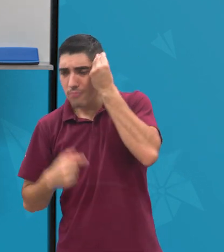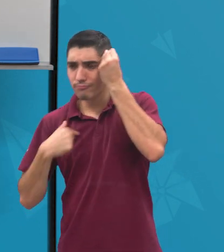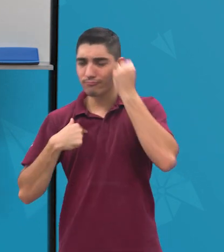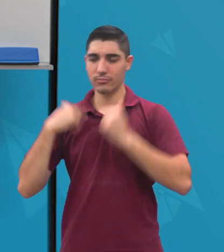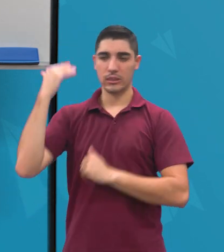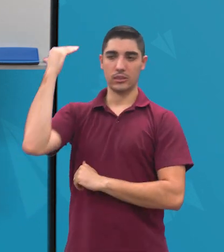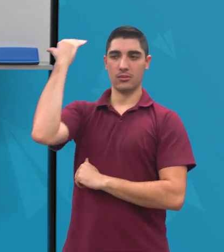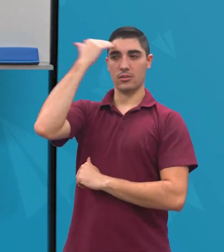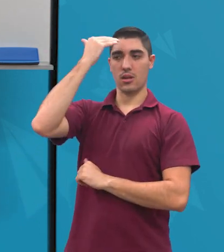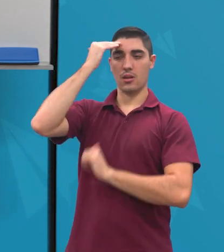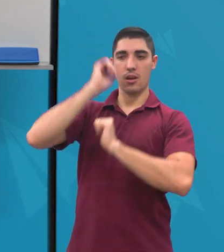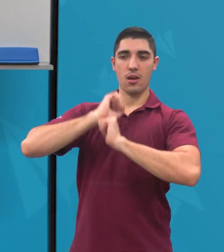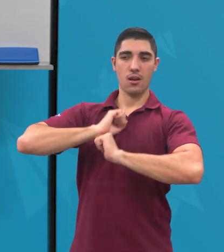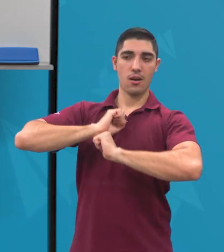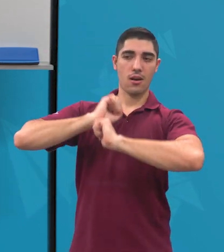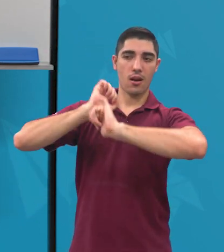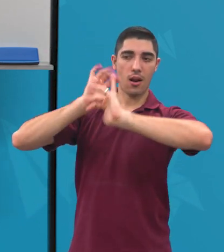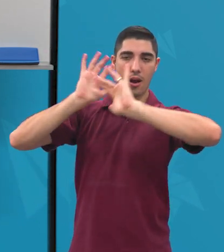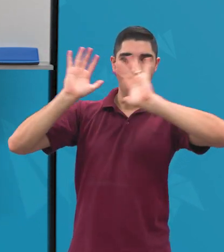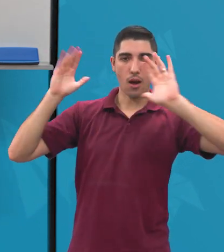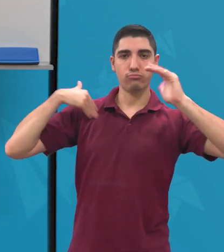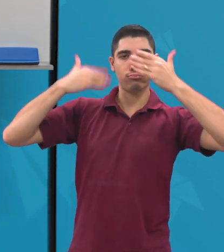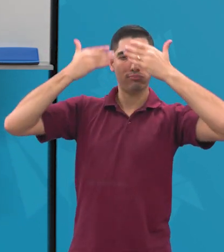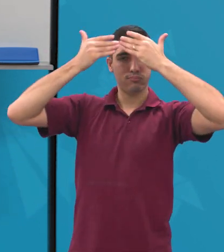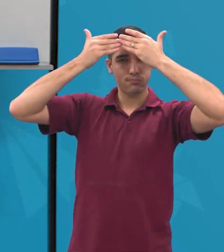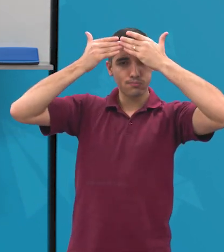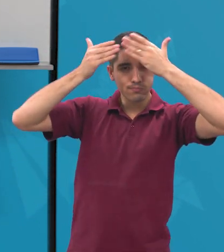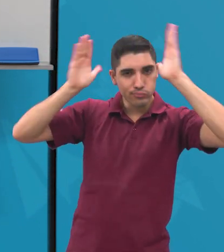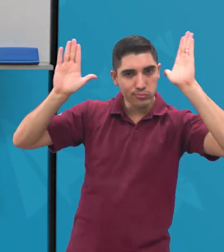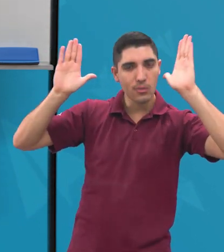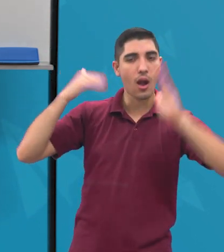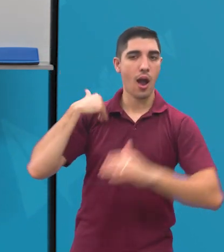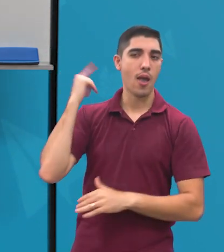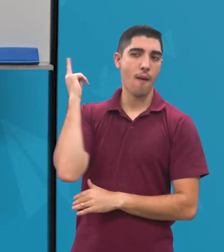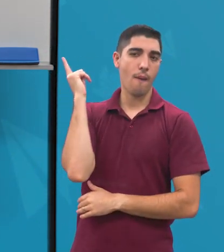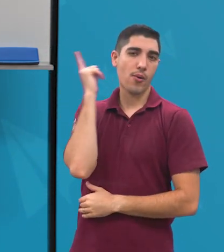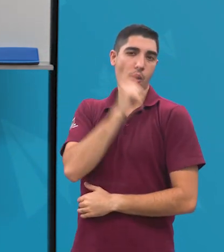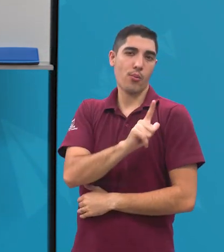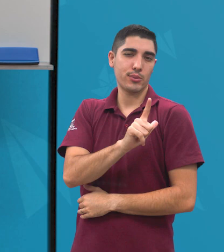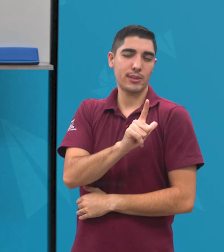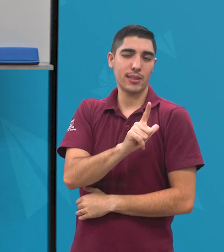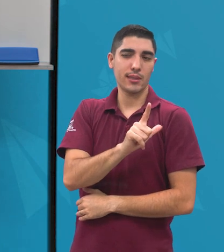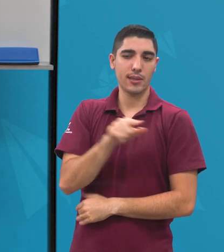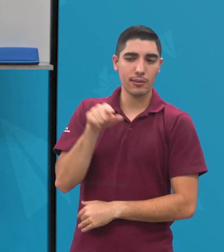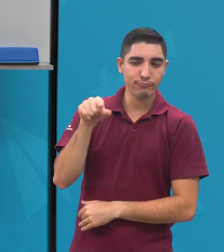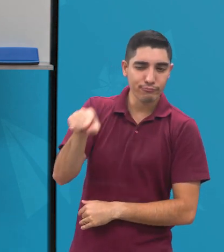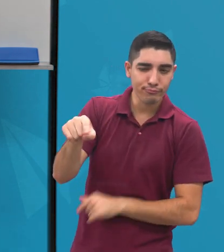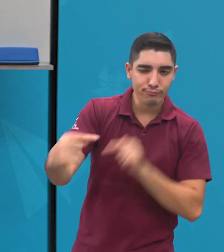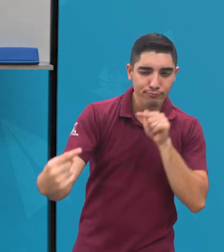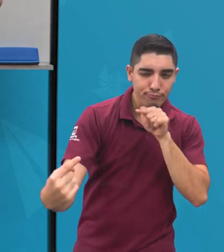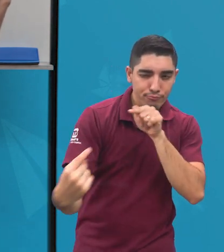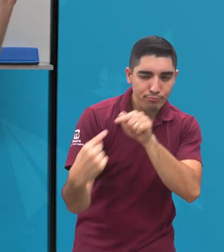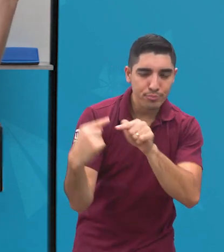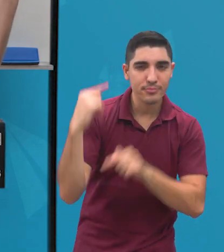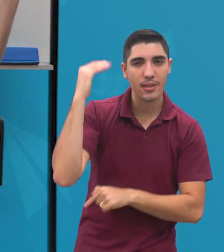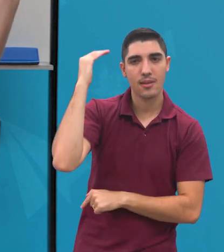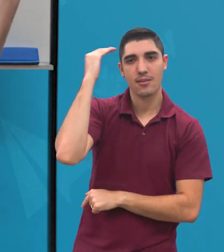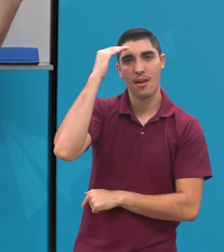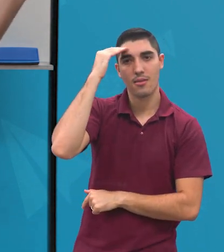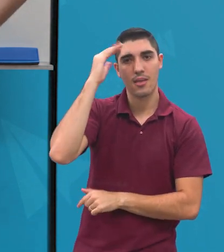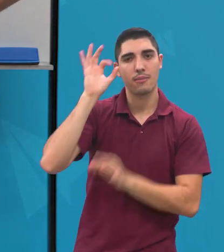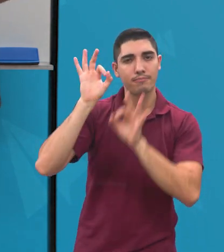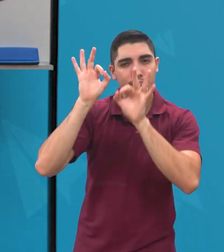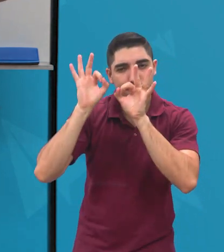um pouco mais ampla e um pouco mais precisa em relação à maneira como essas